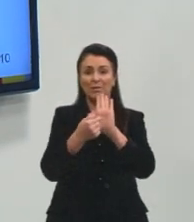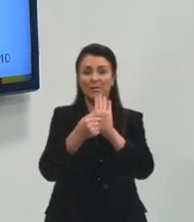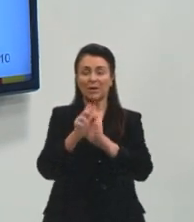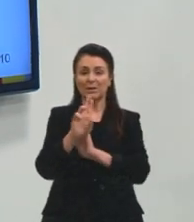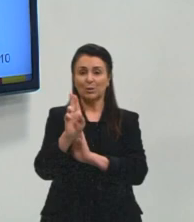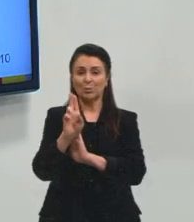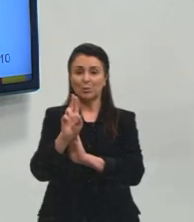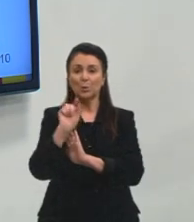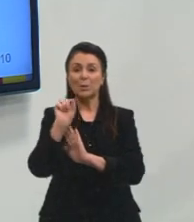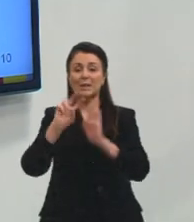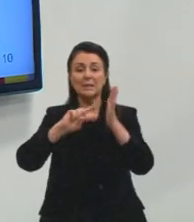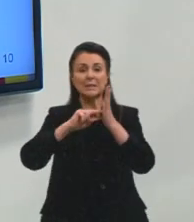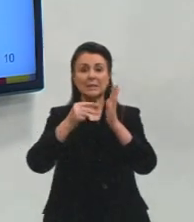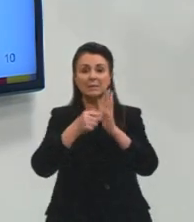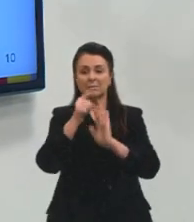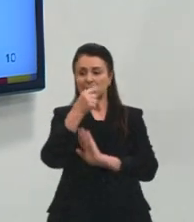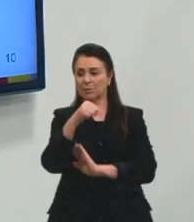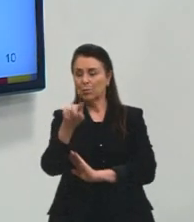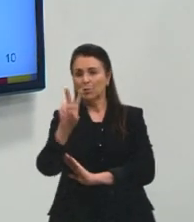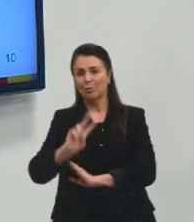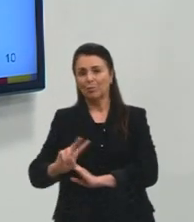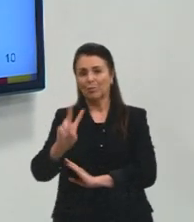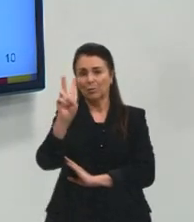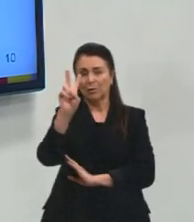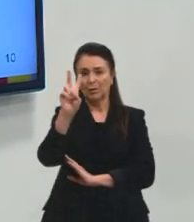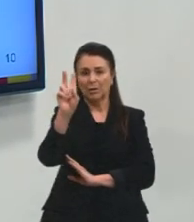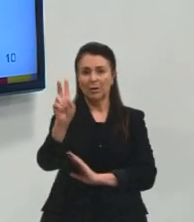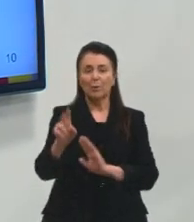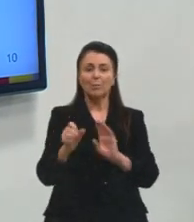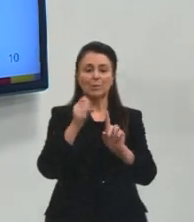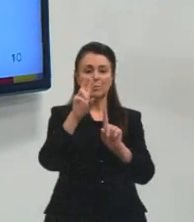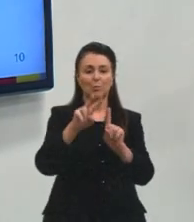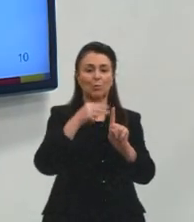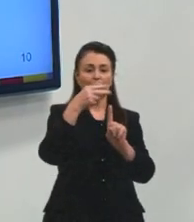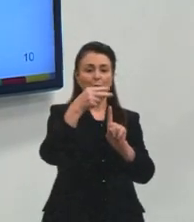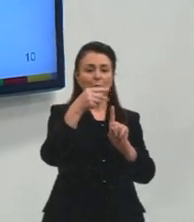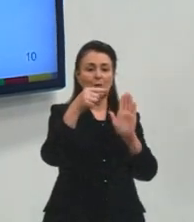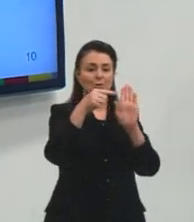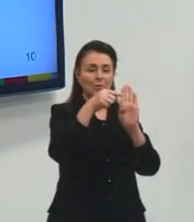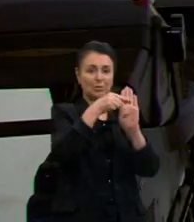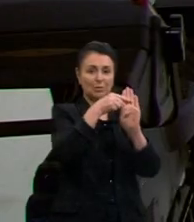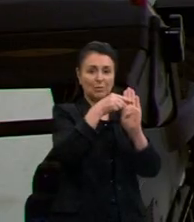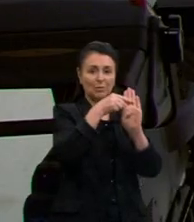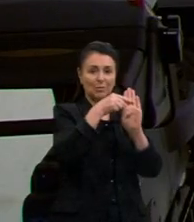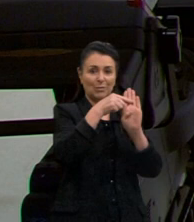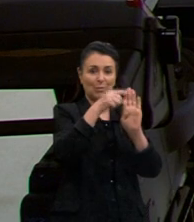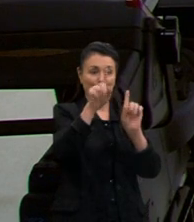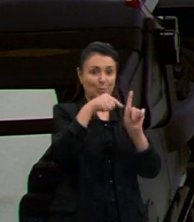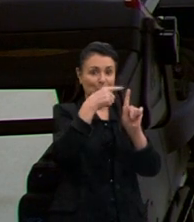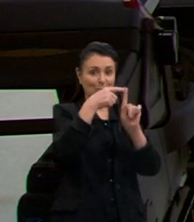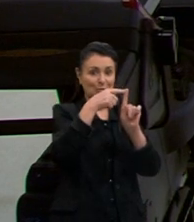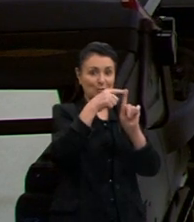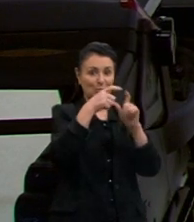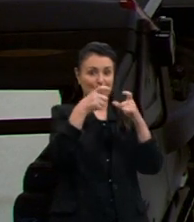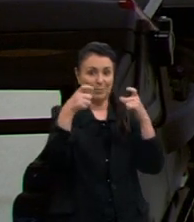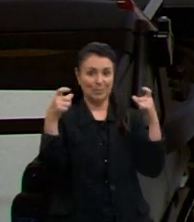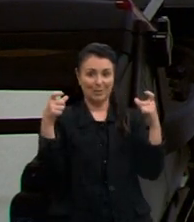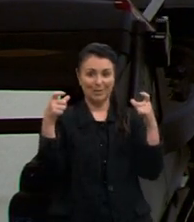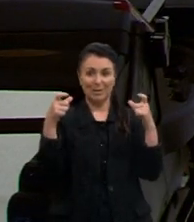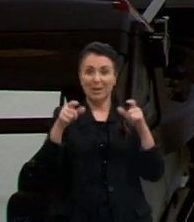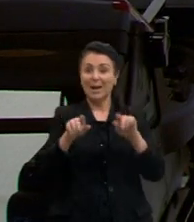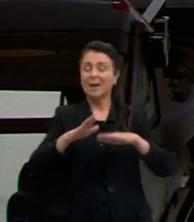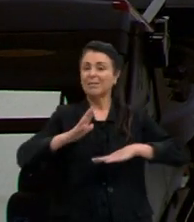ele quer significar outro valor né então vocês podem te negativo não irá menor positivo ele é maior Tá mas na